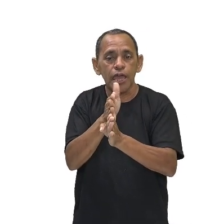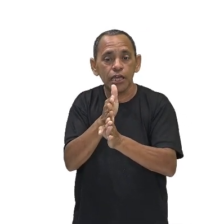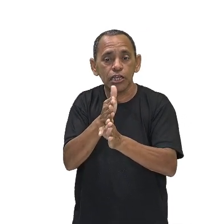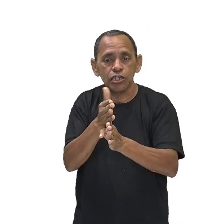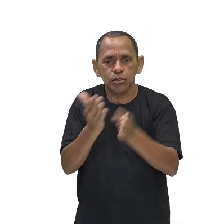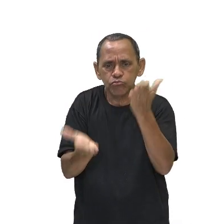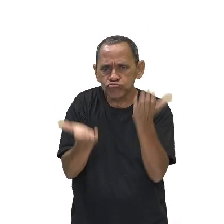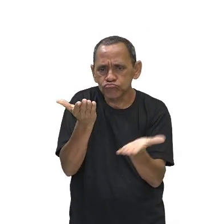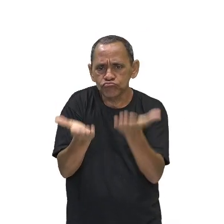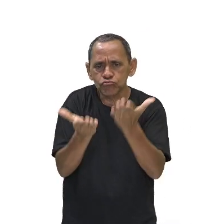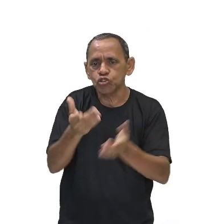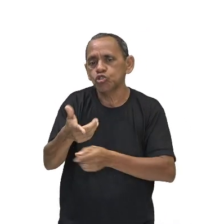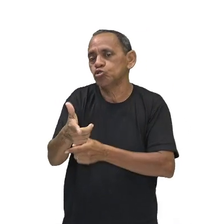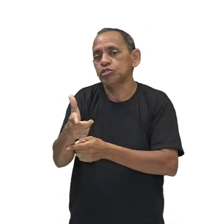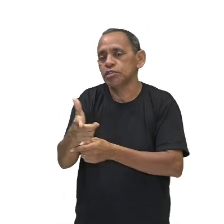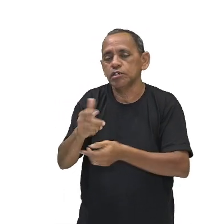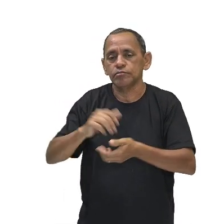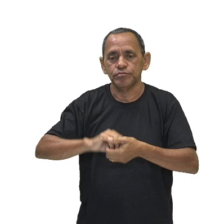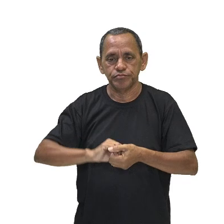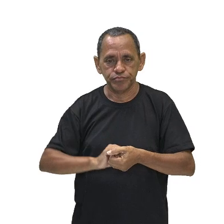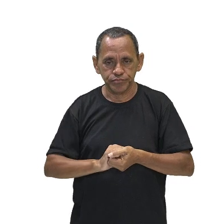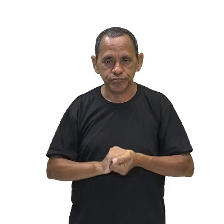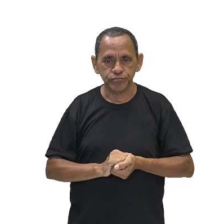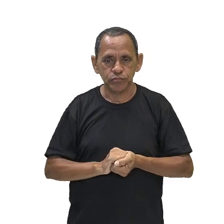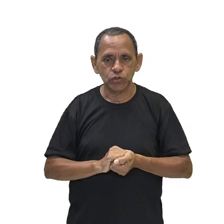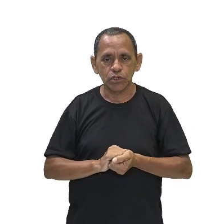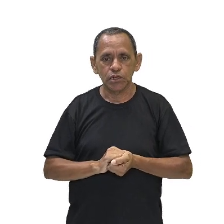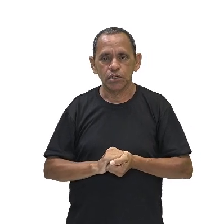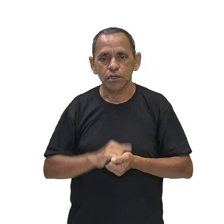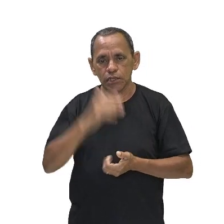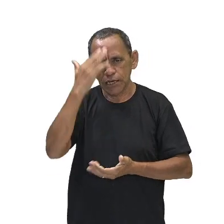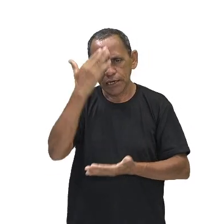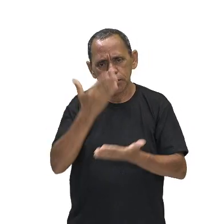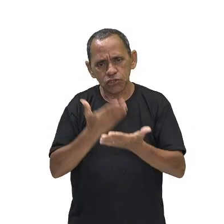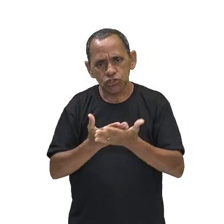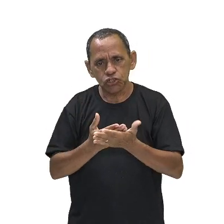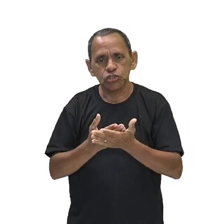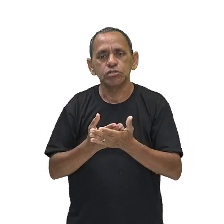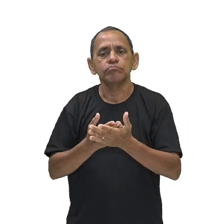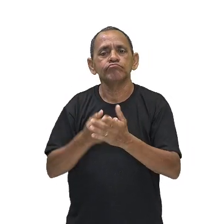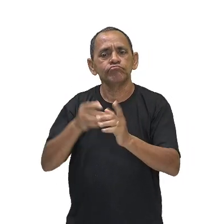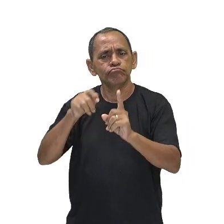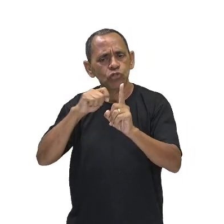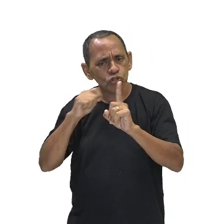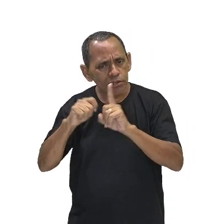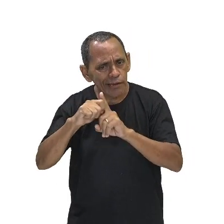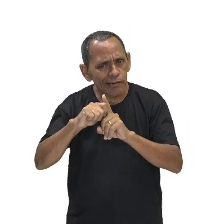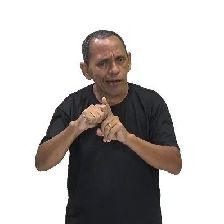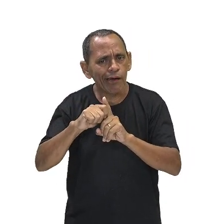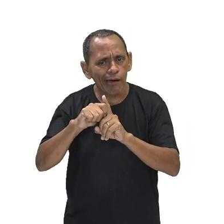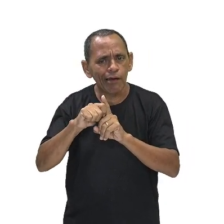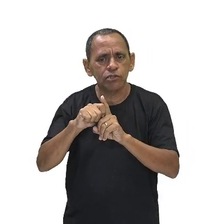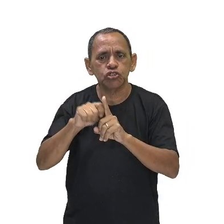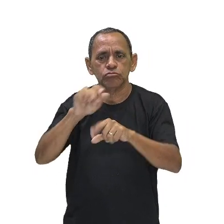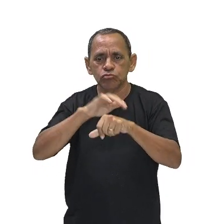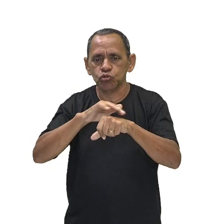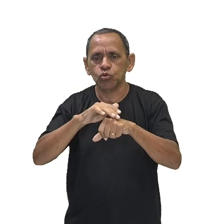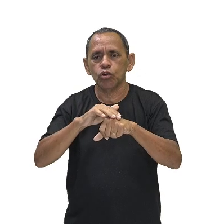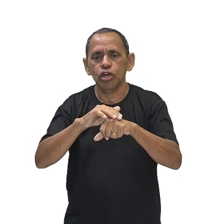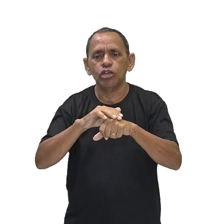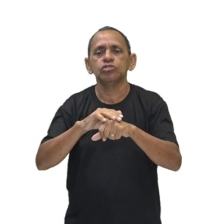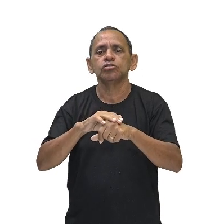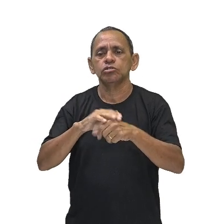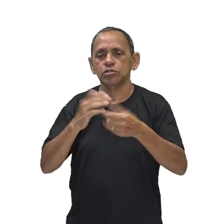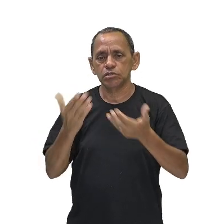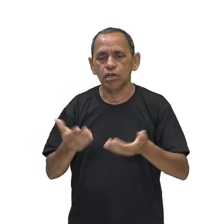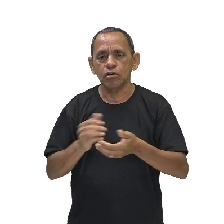isso que Durkheim vai considerar a sociedade doente, ou aquele grupo social com uma doença social